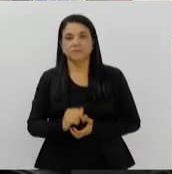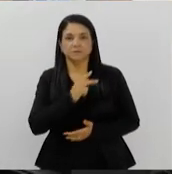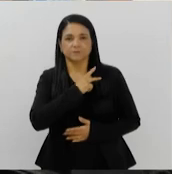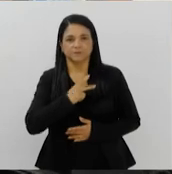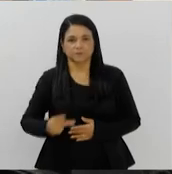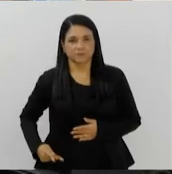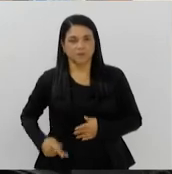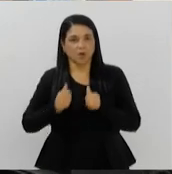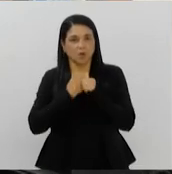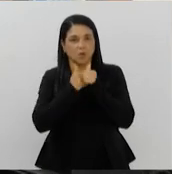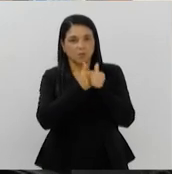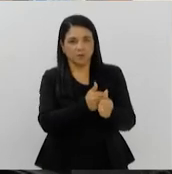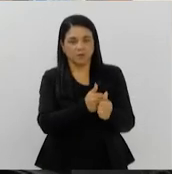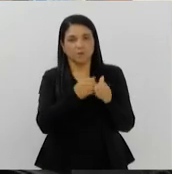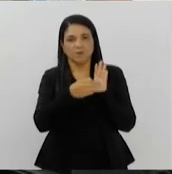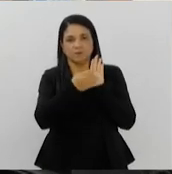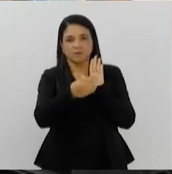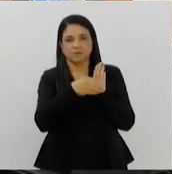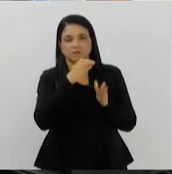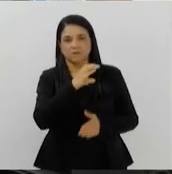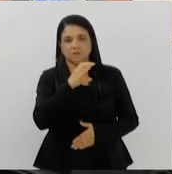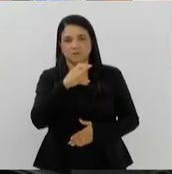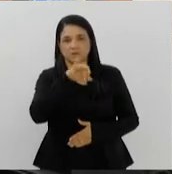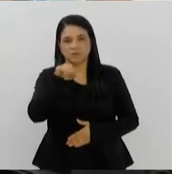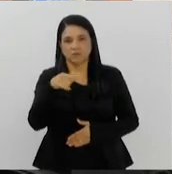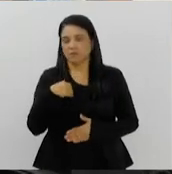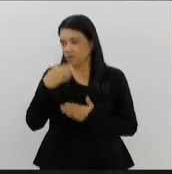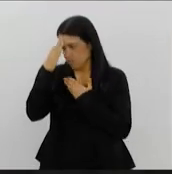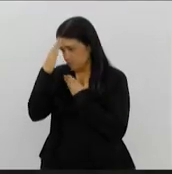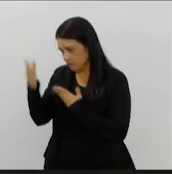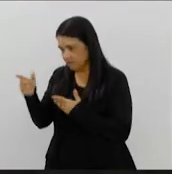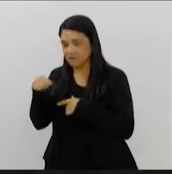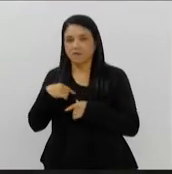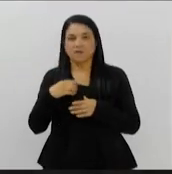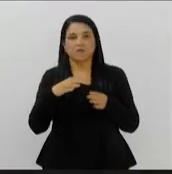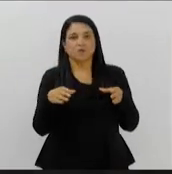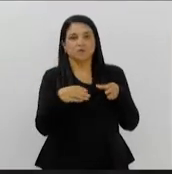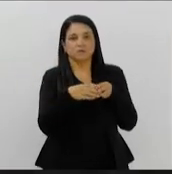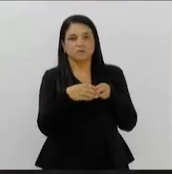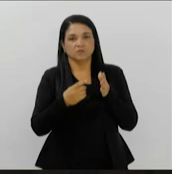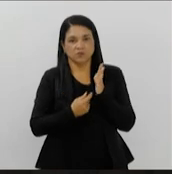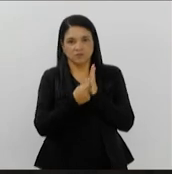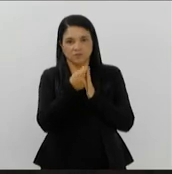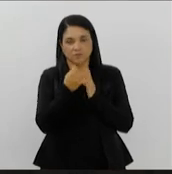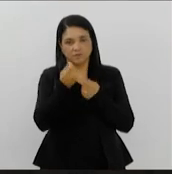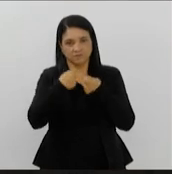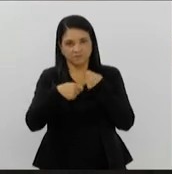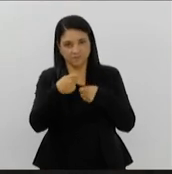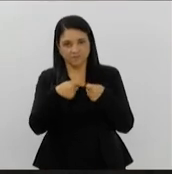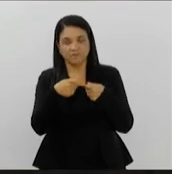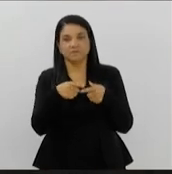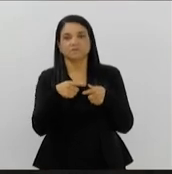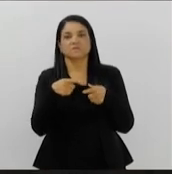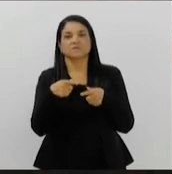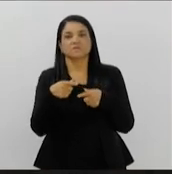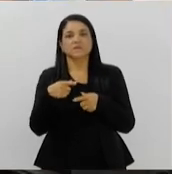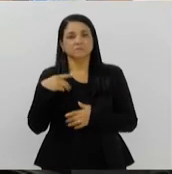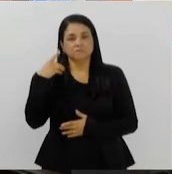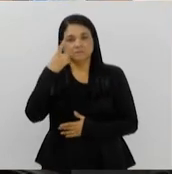Presidente, acompanho o parecer da CCJ. Muito obrigado, Marta. Pela Comissão de Orçamento e Finanças, deputado Carlos Macedo.